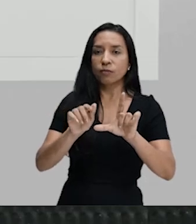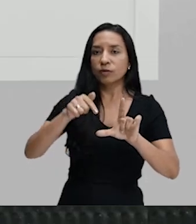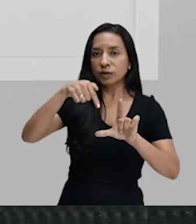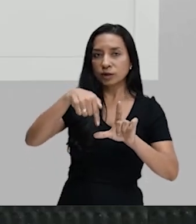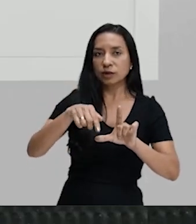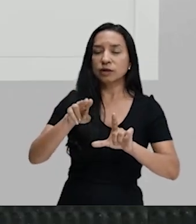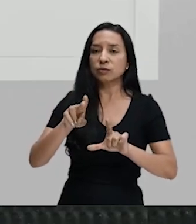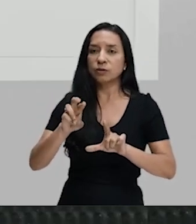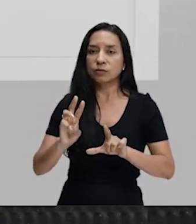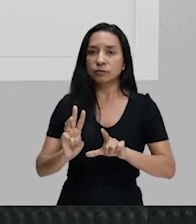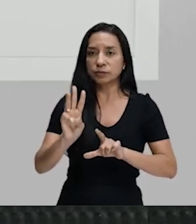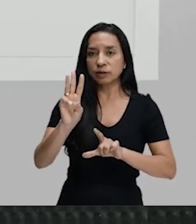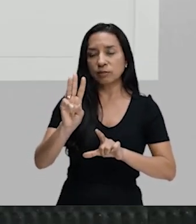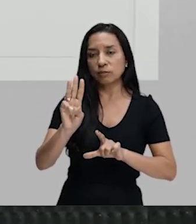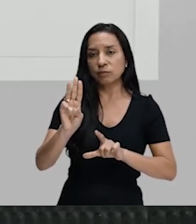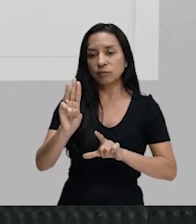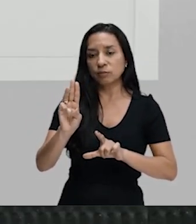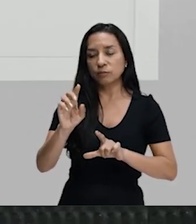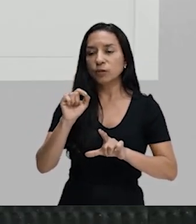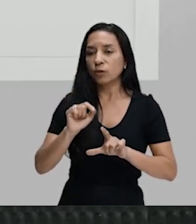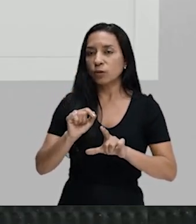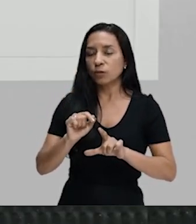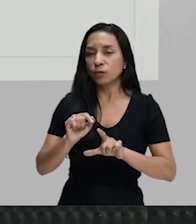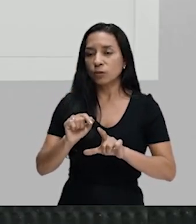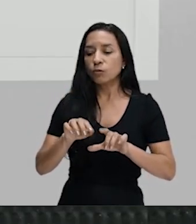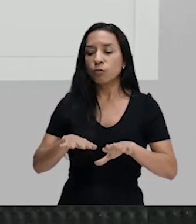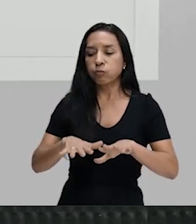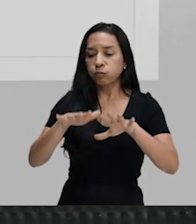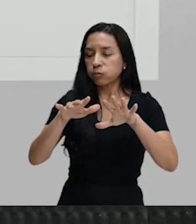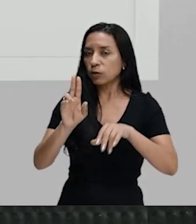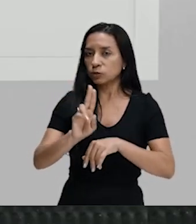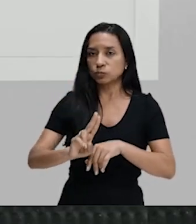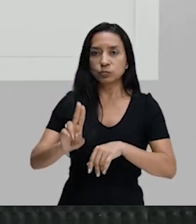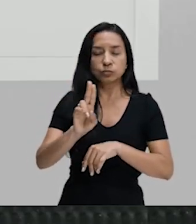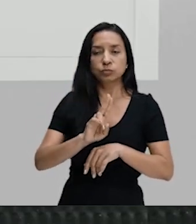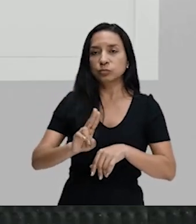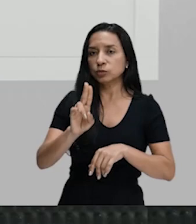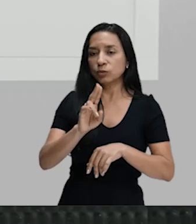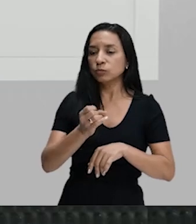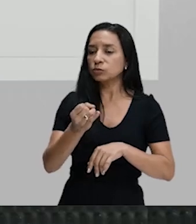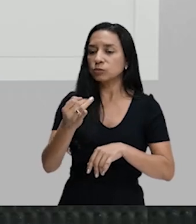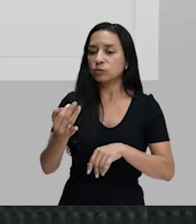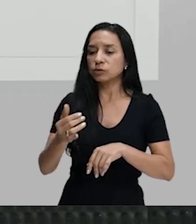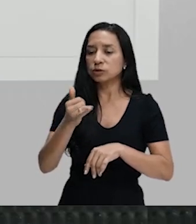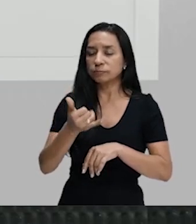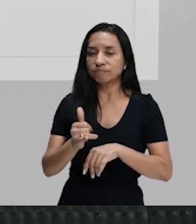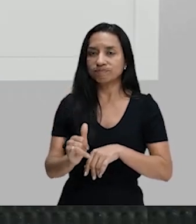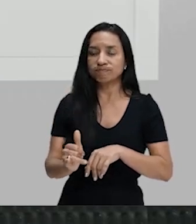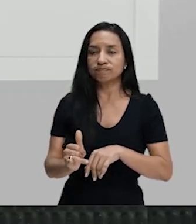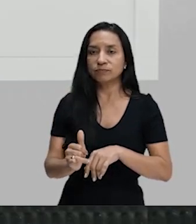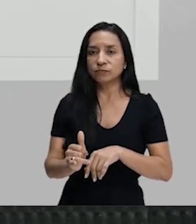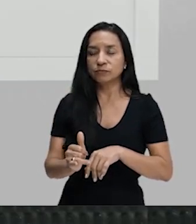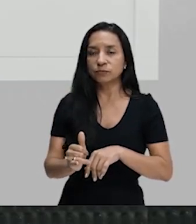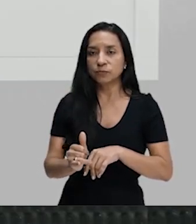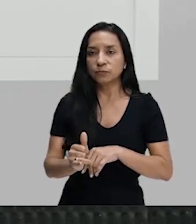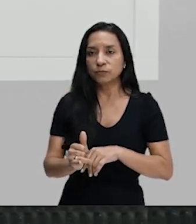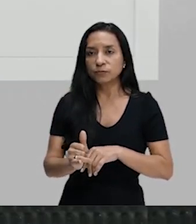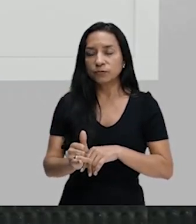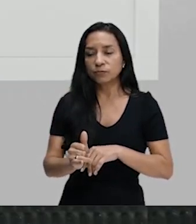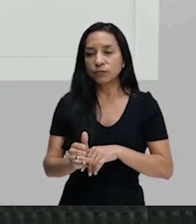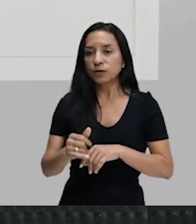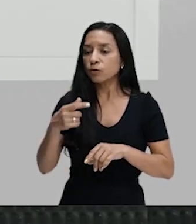Ou seja, o calor ele não utiliza, né, o gás, desculpa, ele não utiliza nenhuma quantidade de energia para